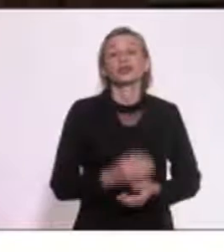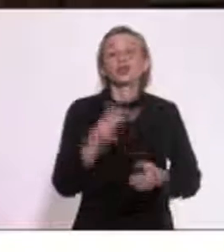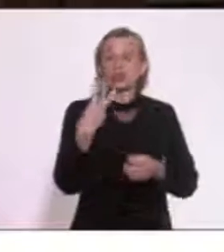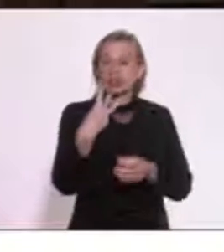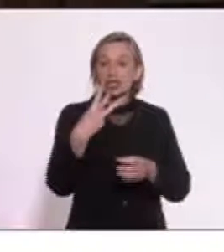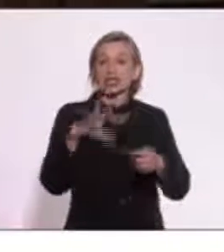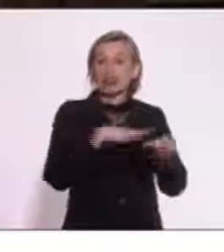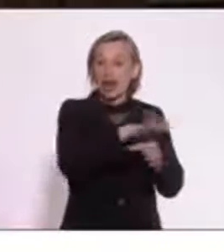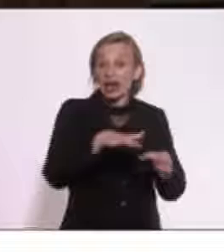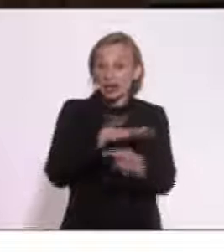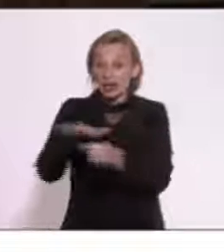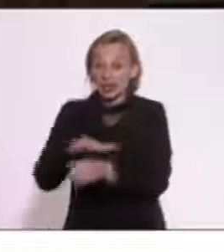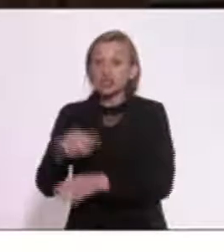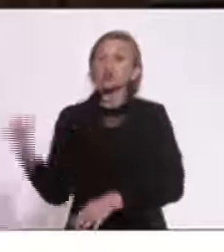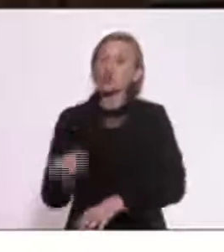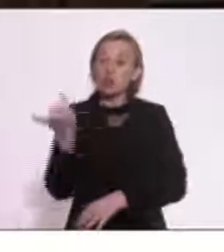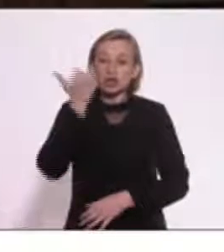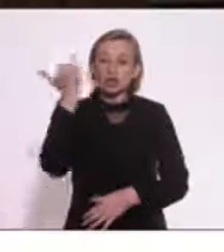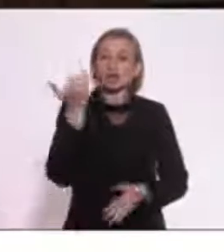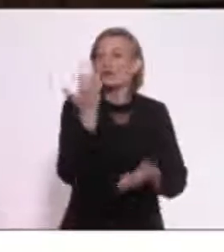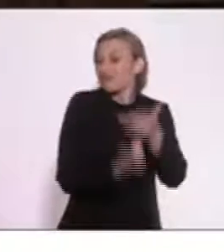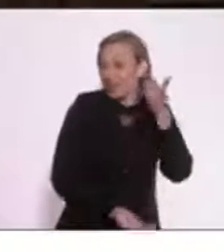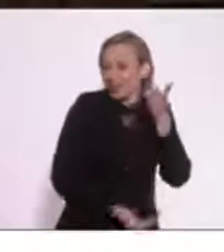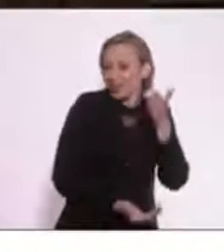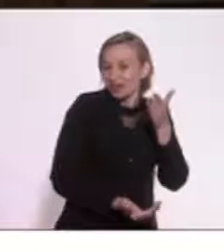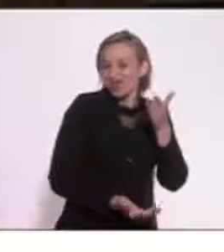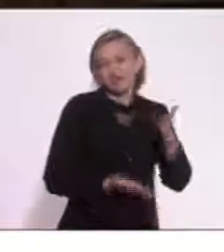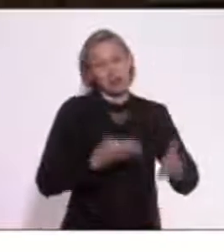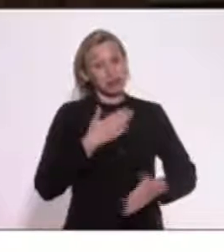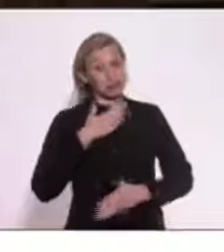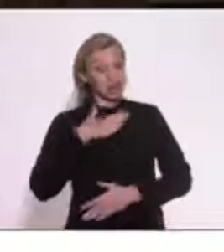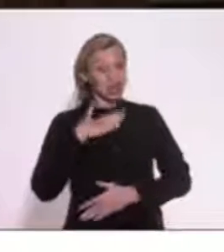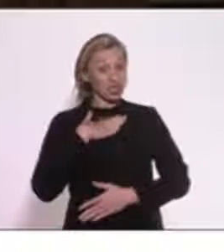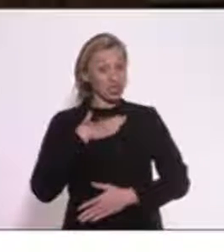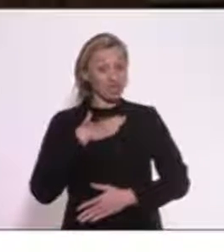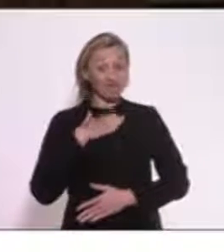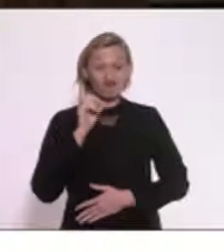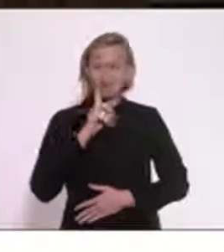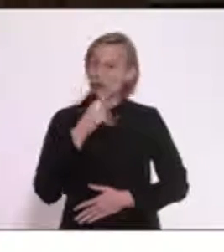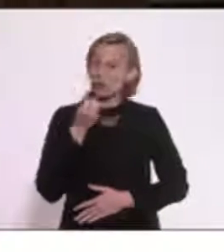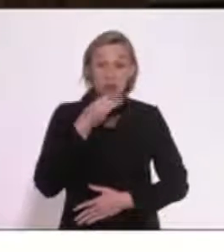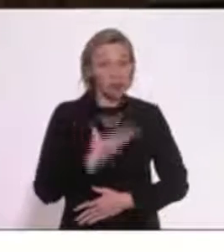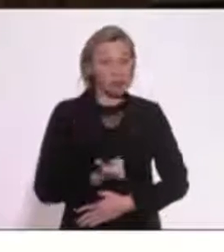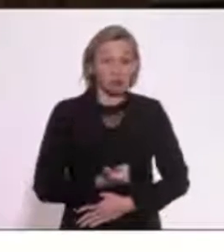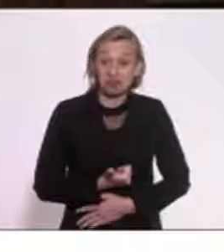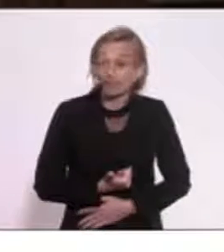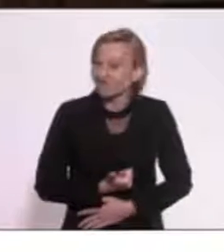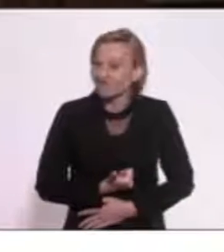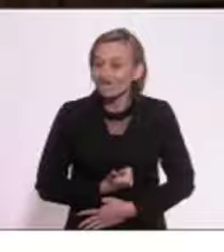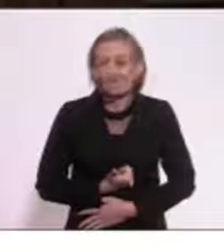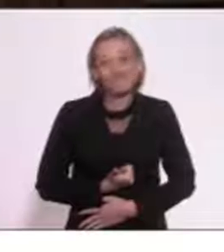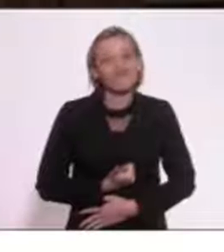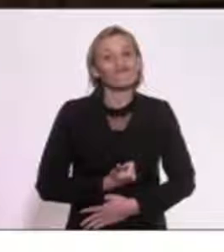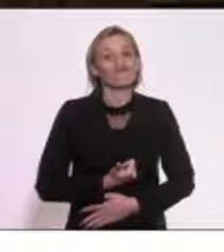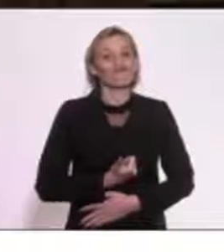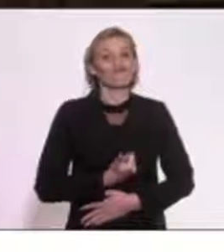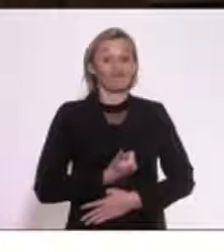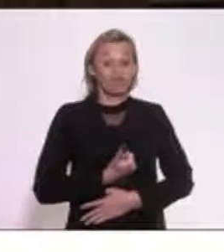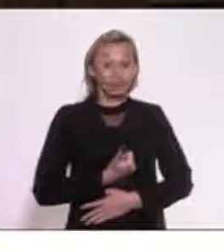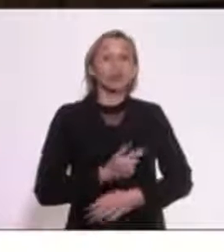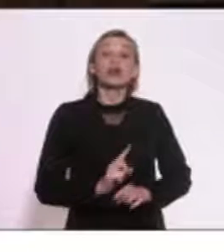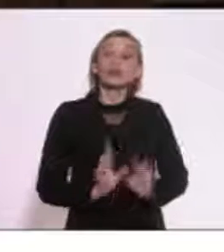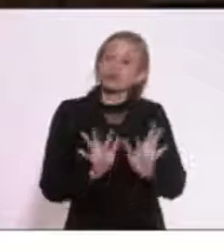tão importantes não é, no meu modo de ver, um dos melhores sinais que esse orçamento pode dar.